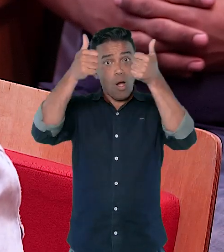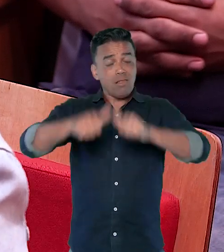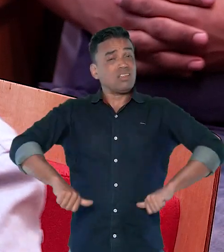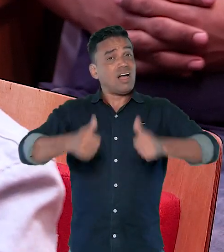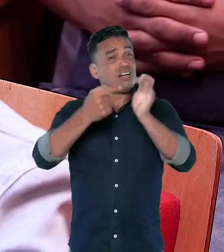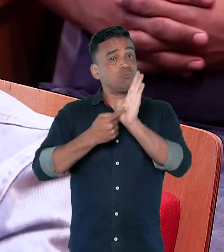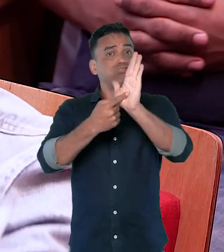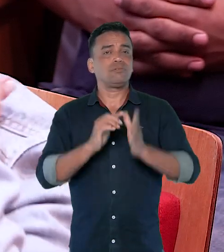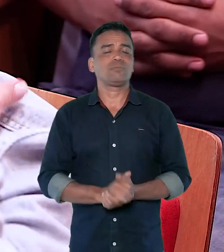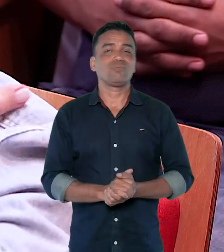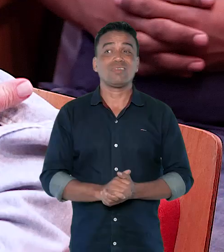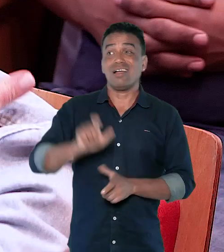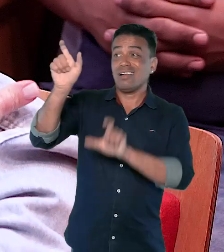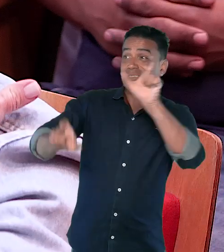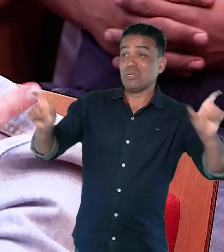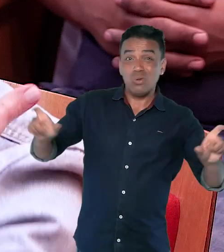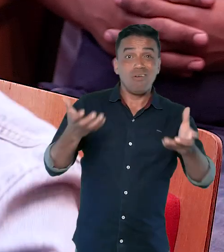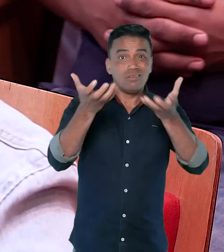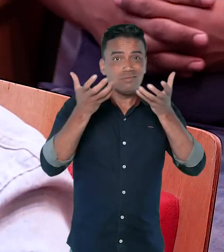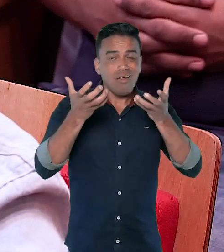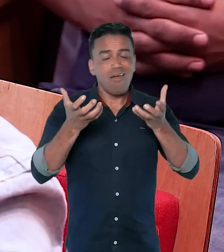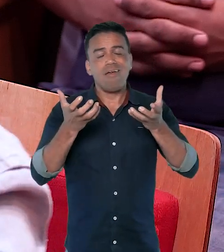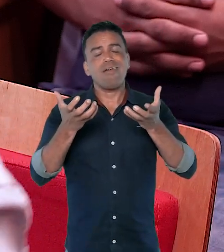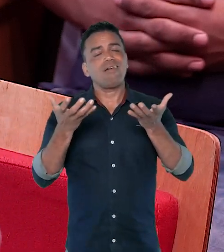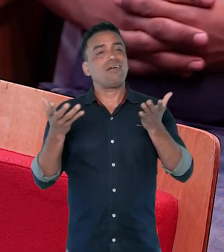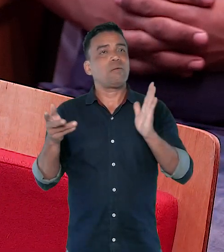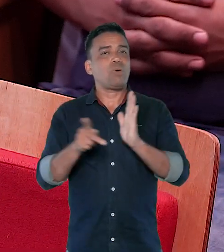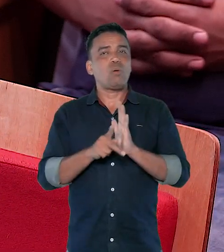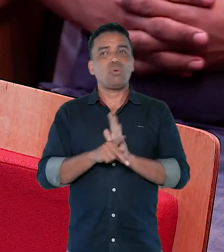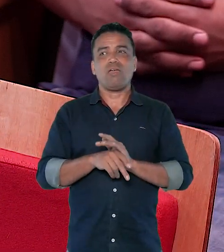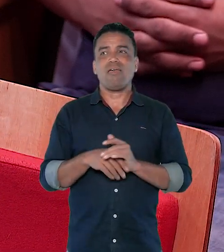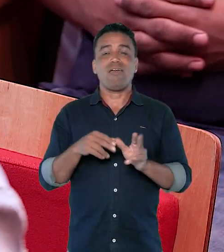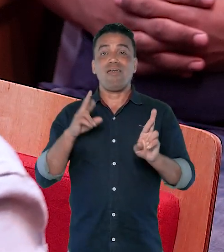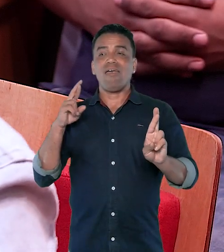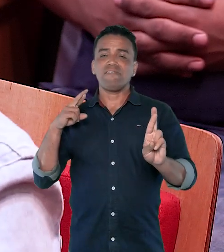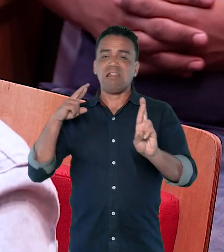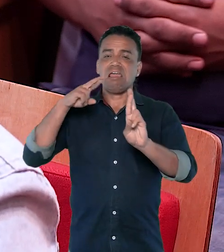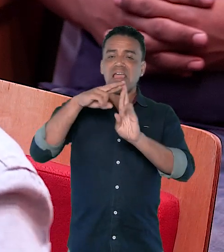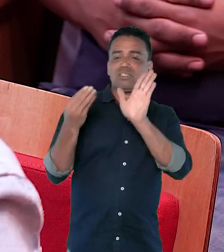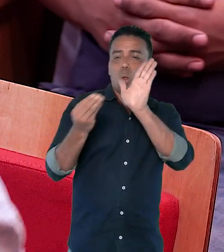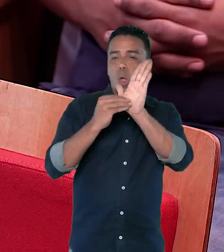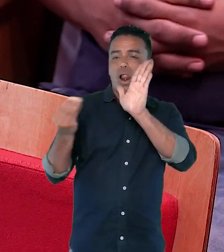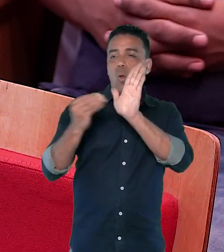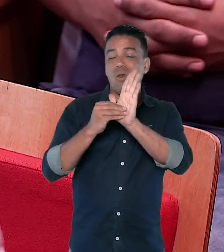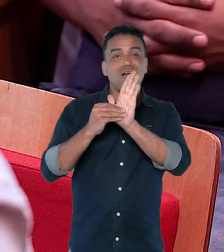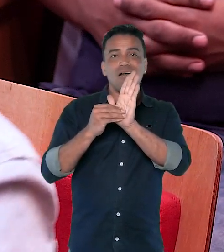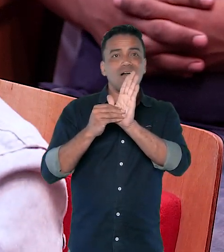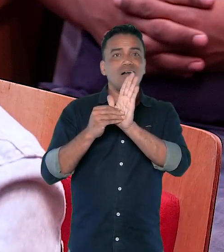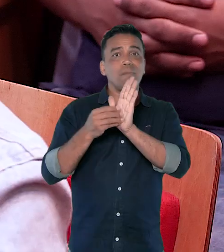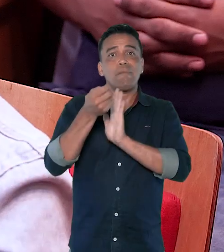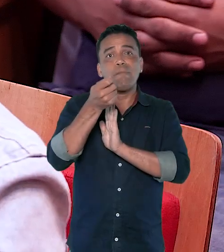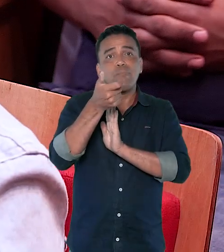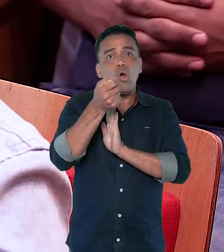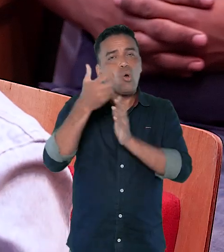pessoas querem, às vezes, viver com citações, né, em vez de reflexões,